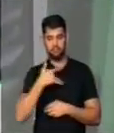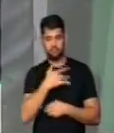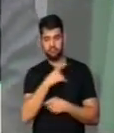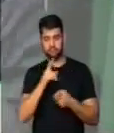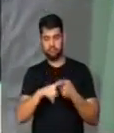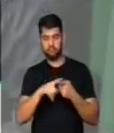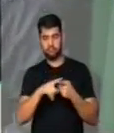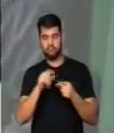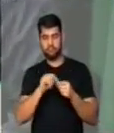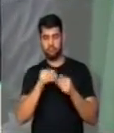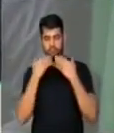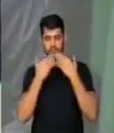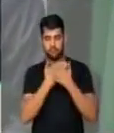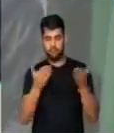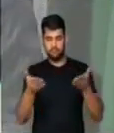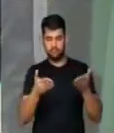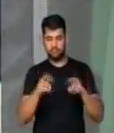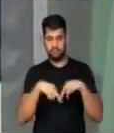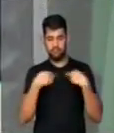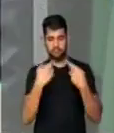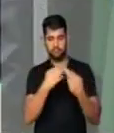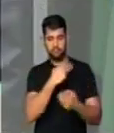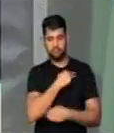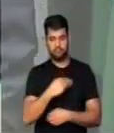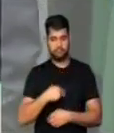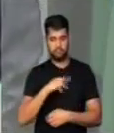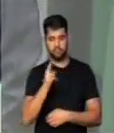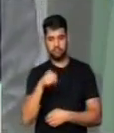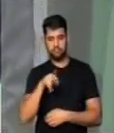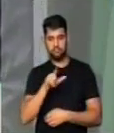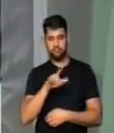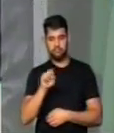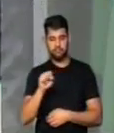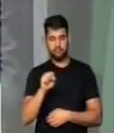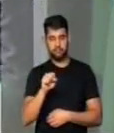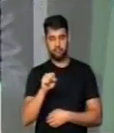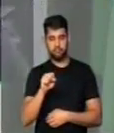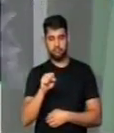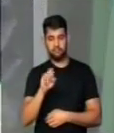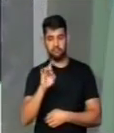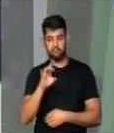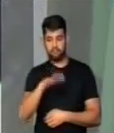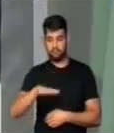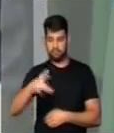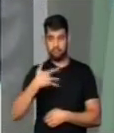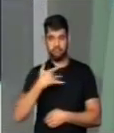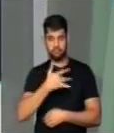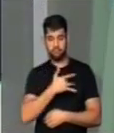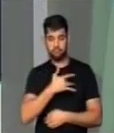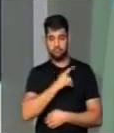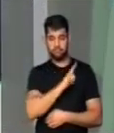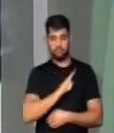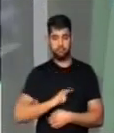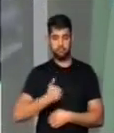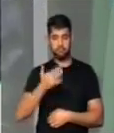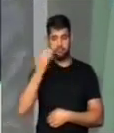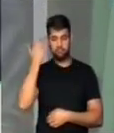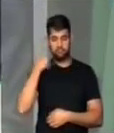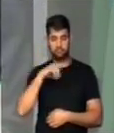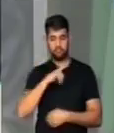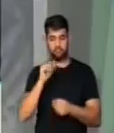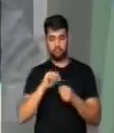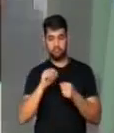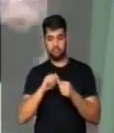saúde, que foi apresentado hoje em uma reunião com o ministro Henrique Meirelles, só na área de saúde do governo anterior,